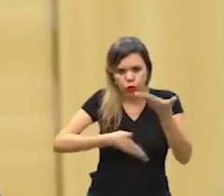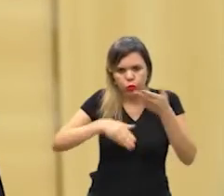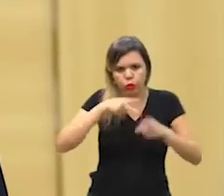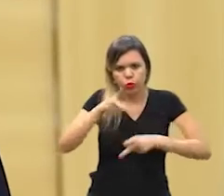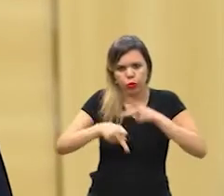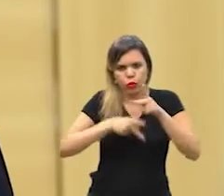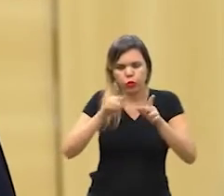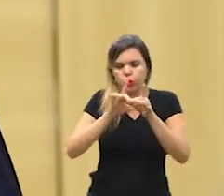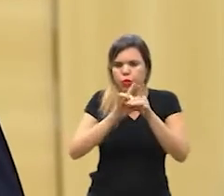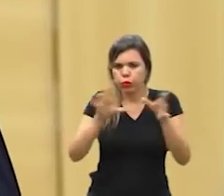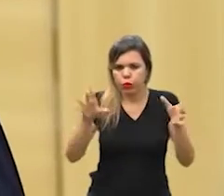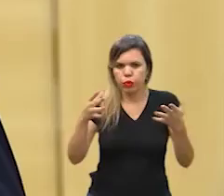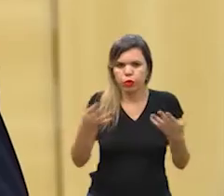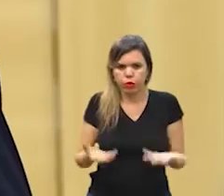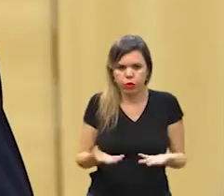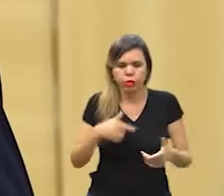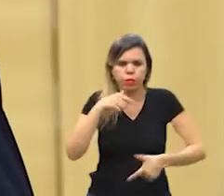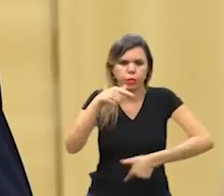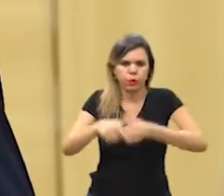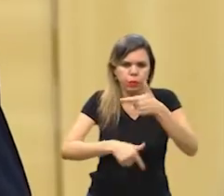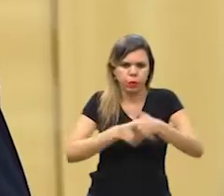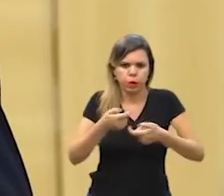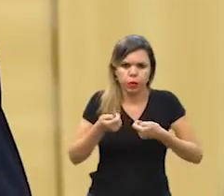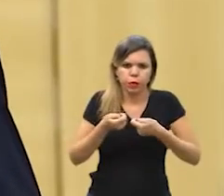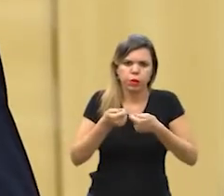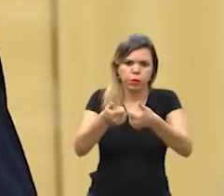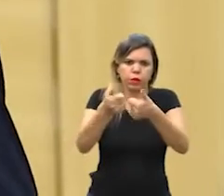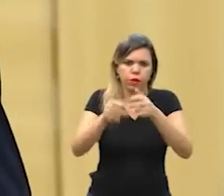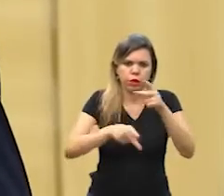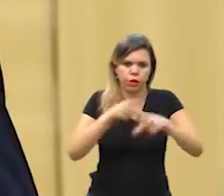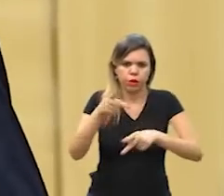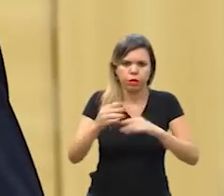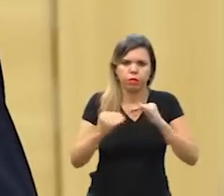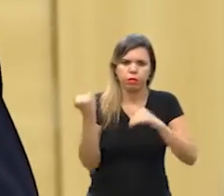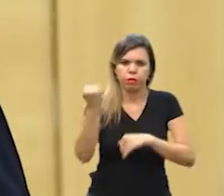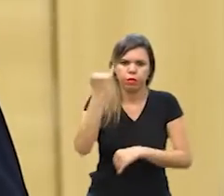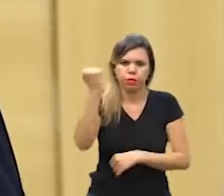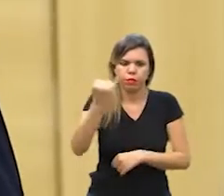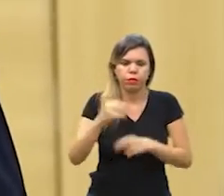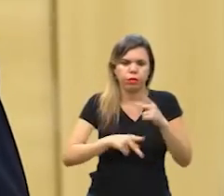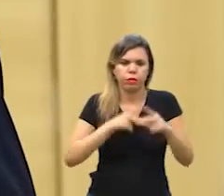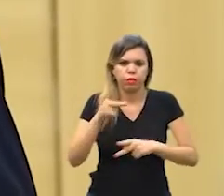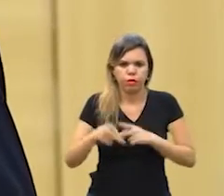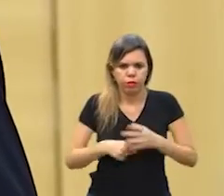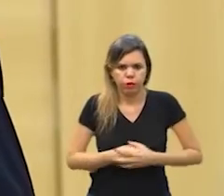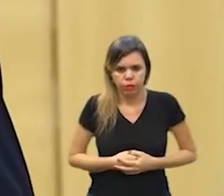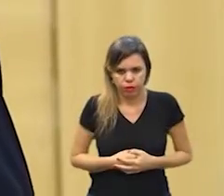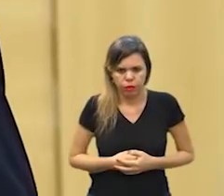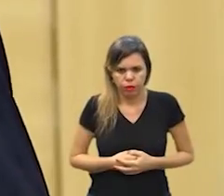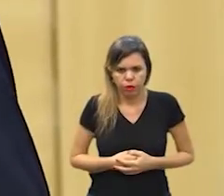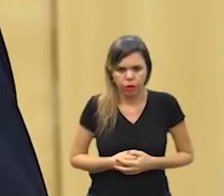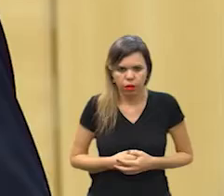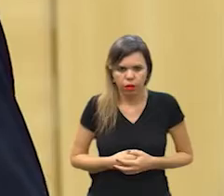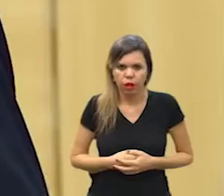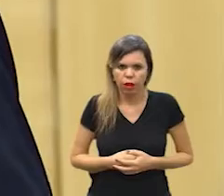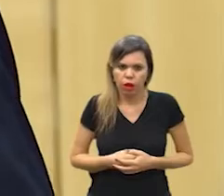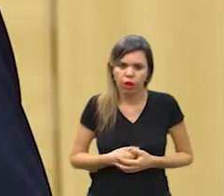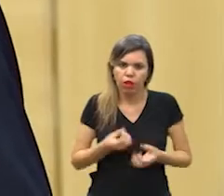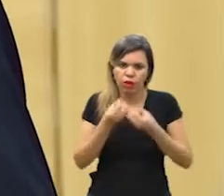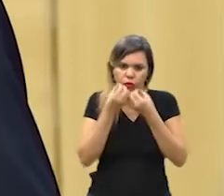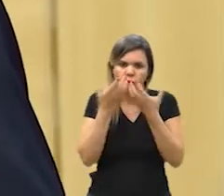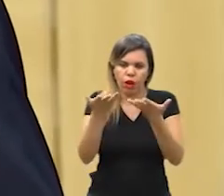com pessoas dispostas a trabalhar em benefício da população. Isso é o mais importante. Pessoas que